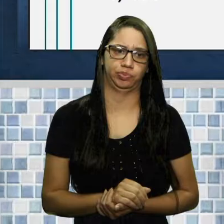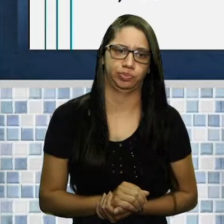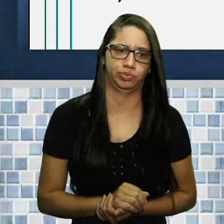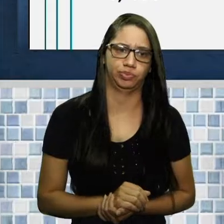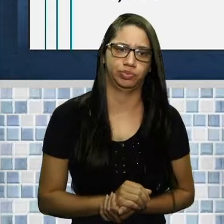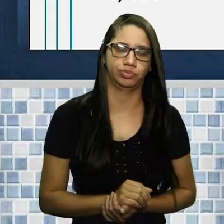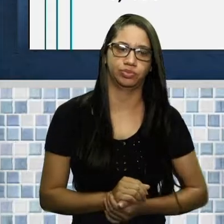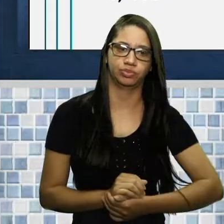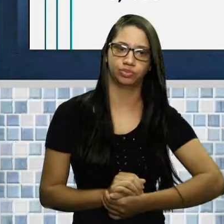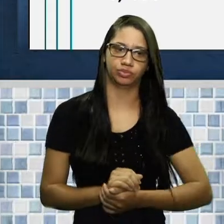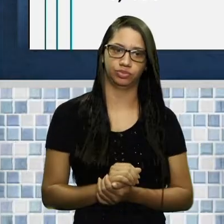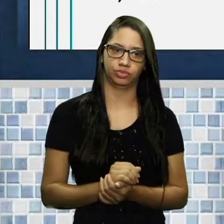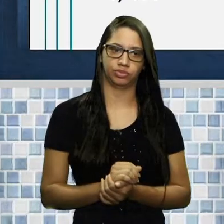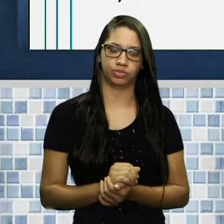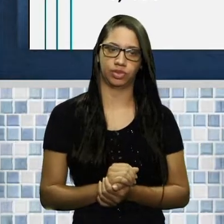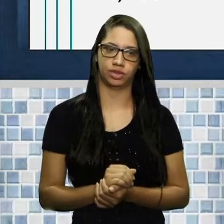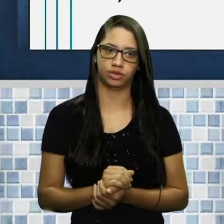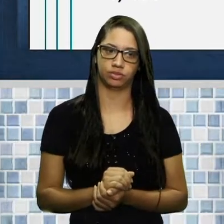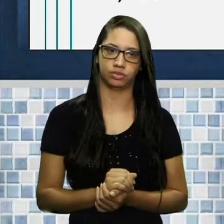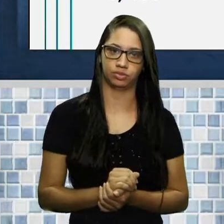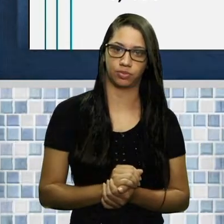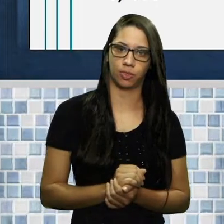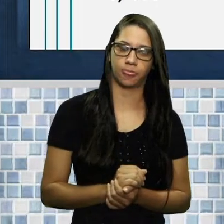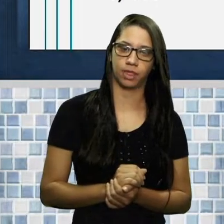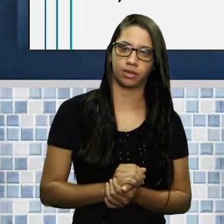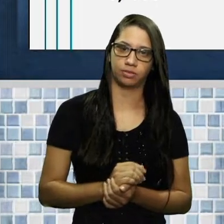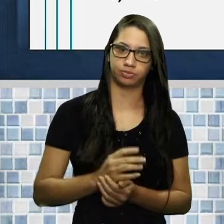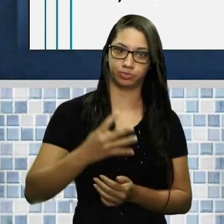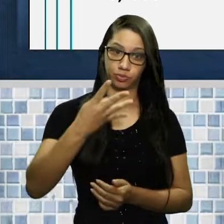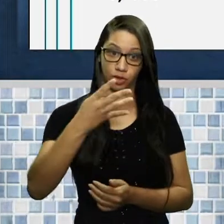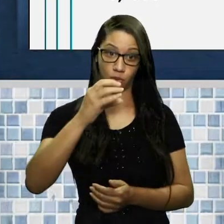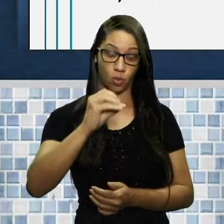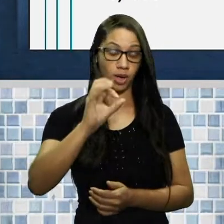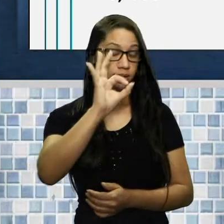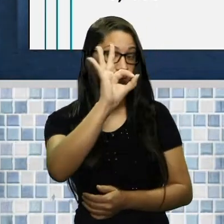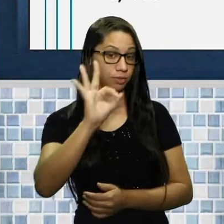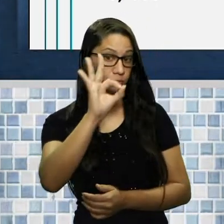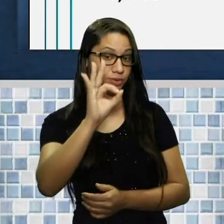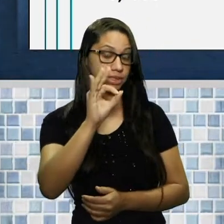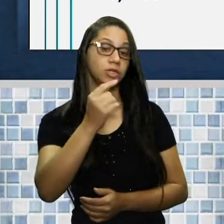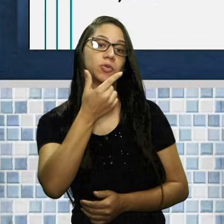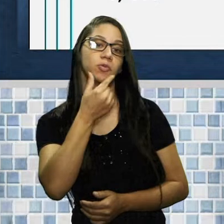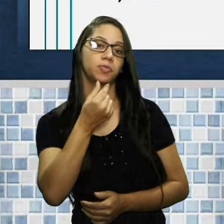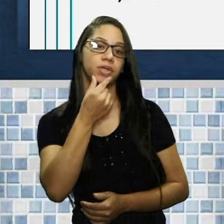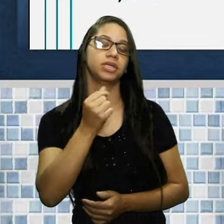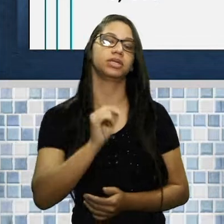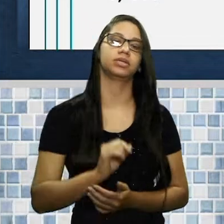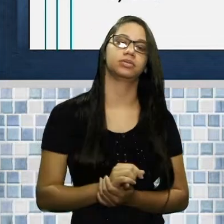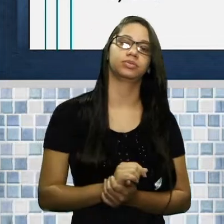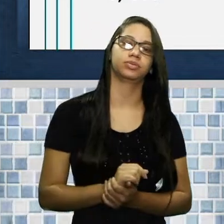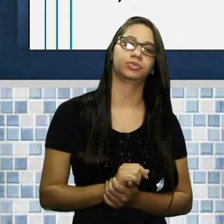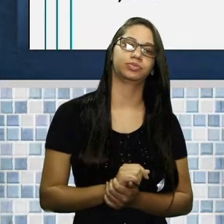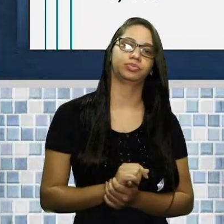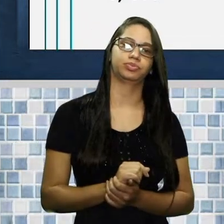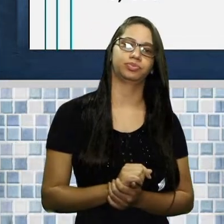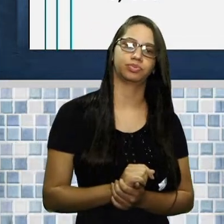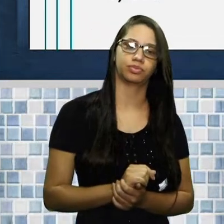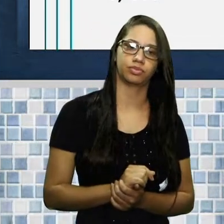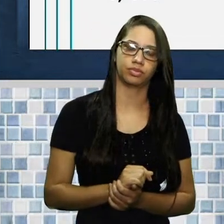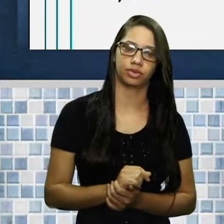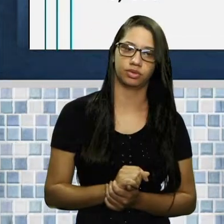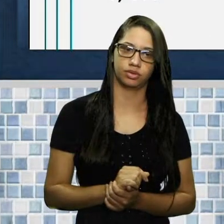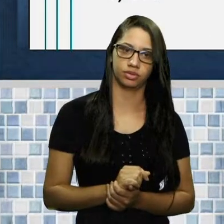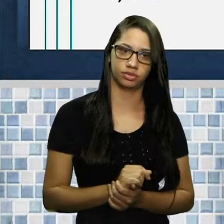1.200 corresponde às meninas. Então, 40% corresponde aos meninos. Então, vamos fazer essa continha. Então, está